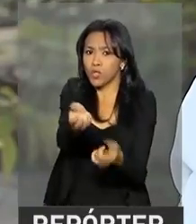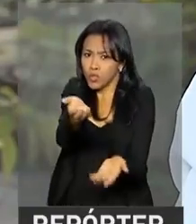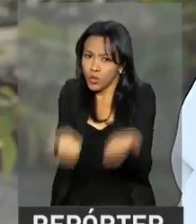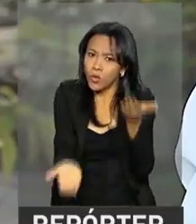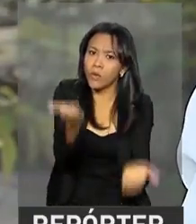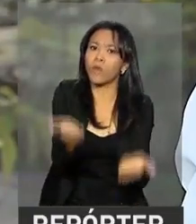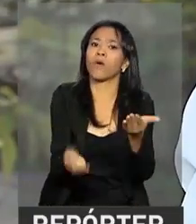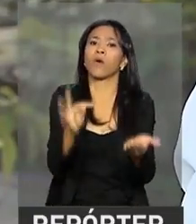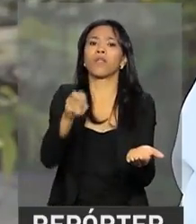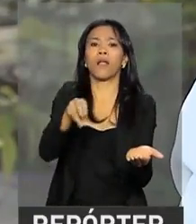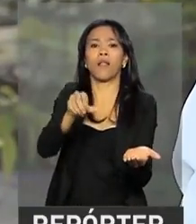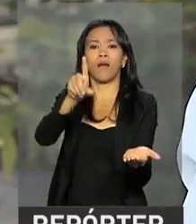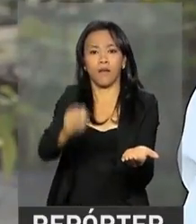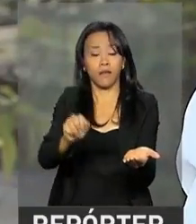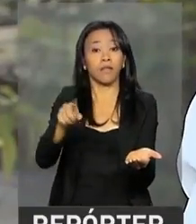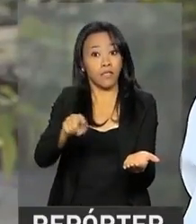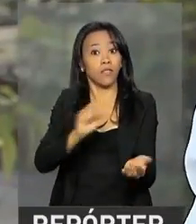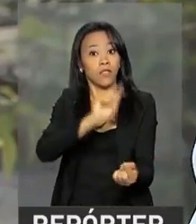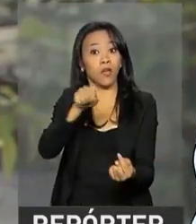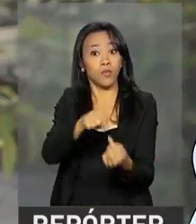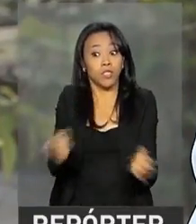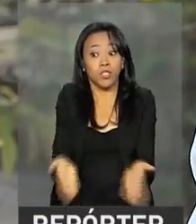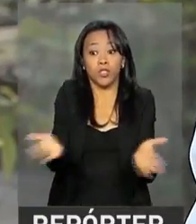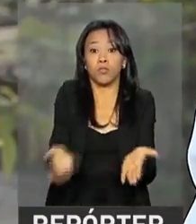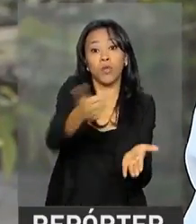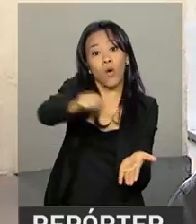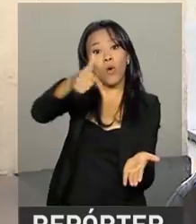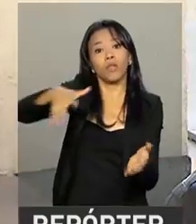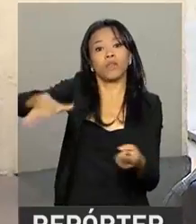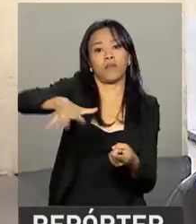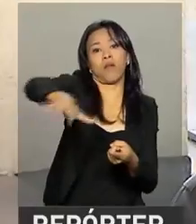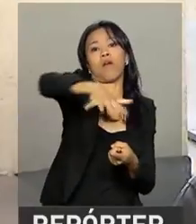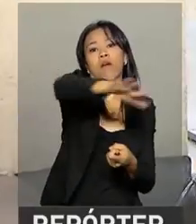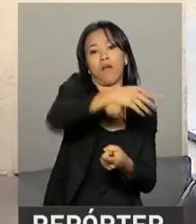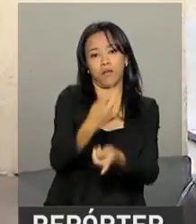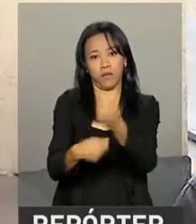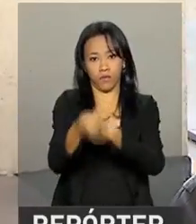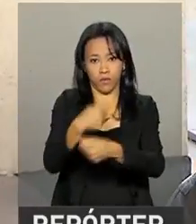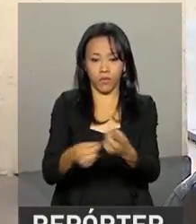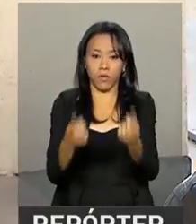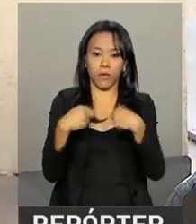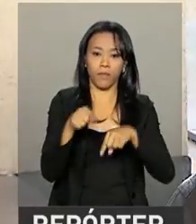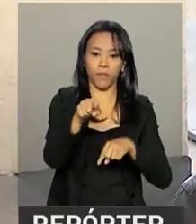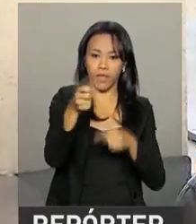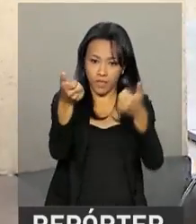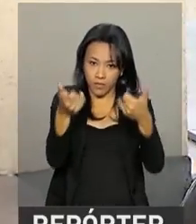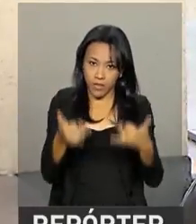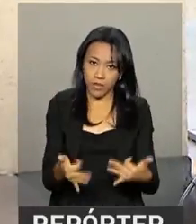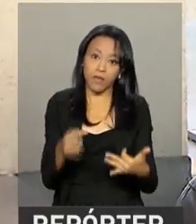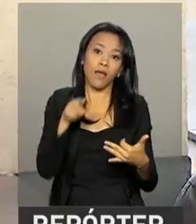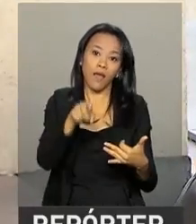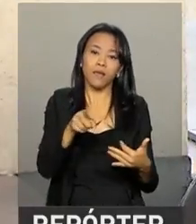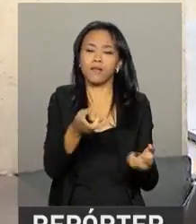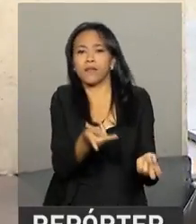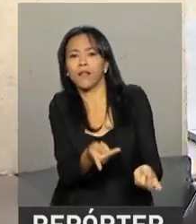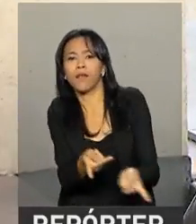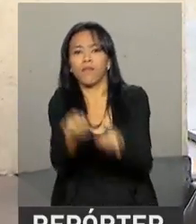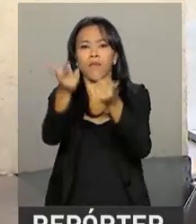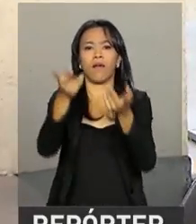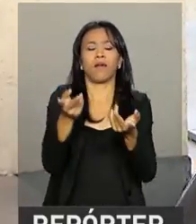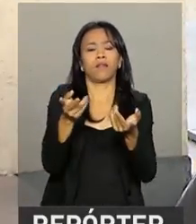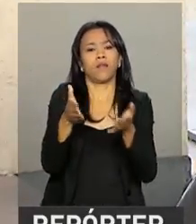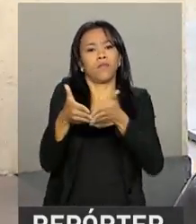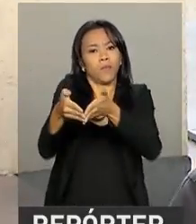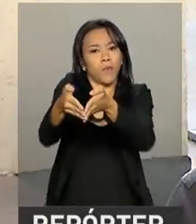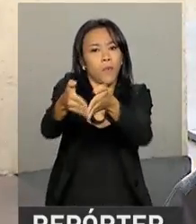e estimula também muitos outros setores da economia nas regiões produtoras essa essa produção tem que ser transportado tem que ser levado até os